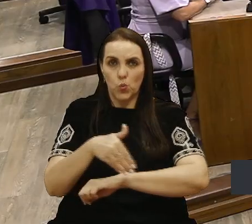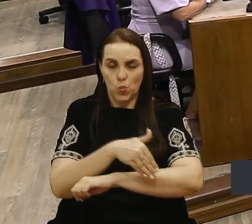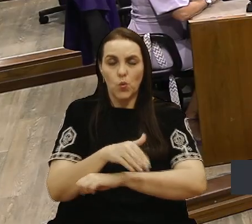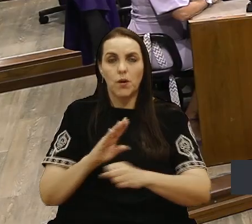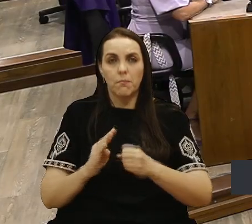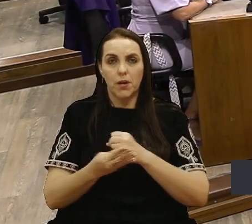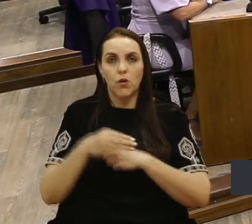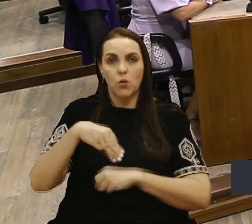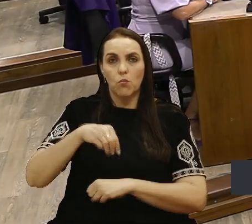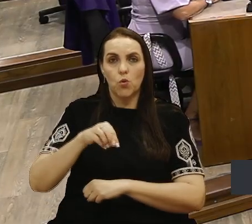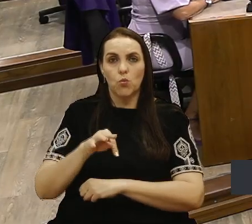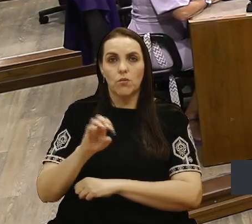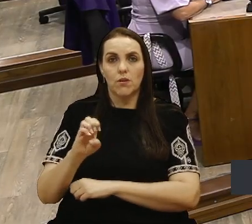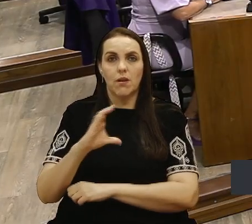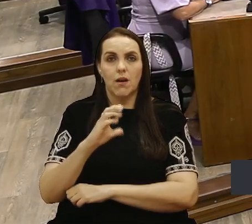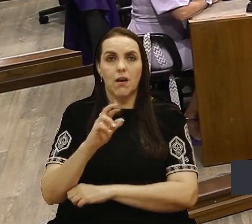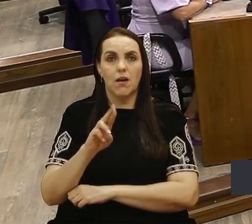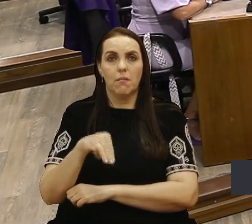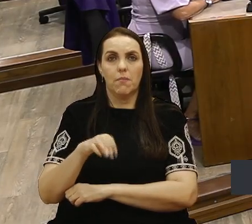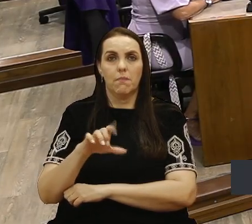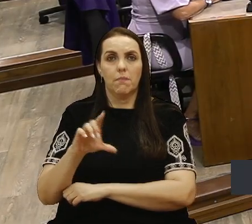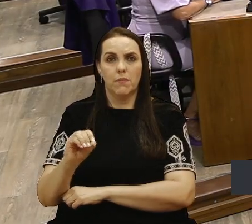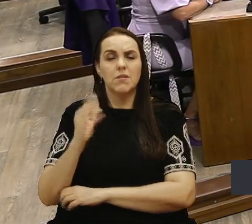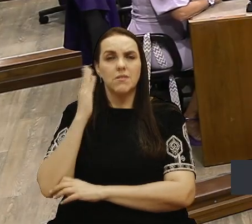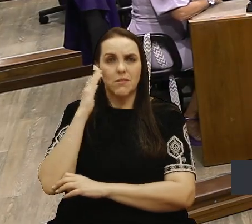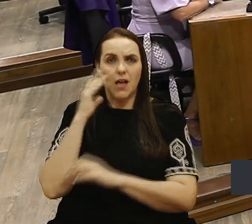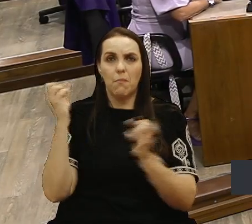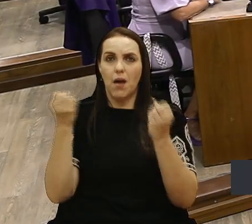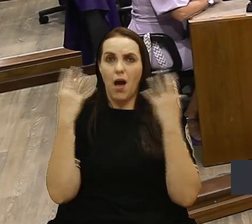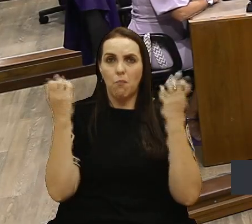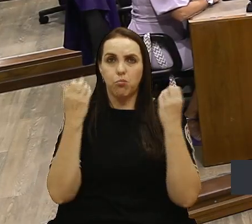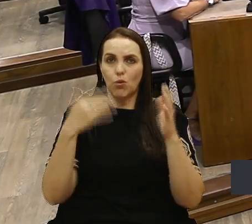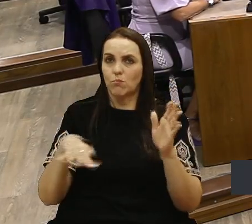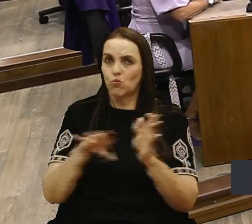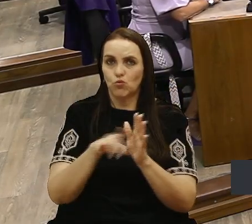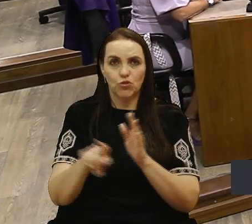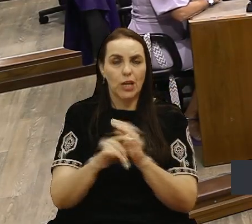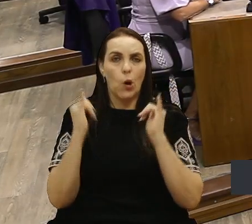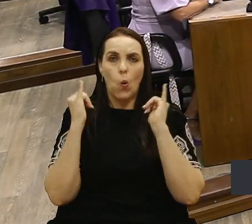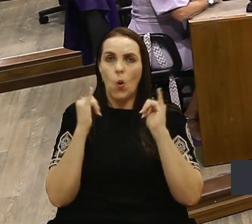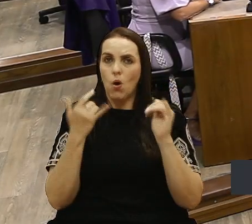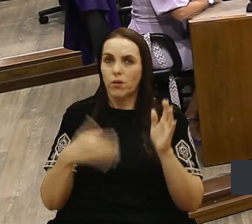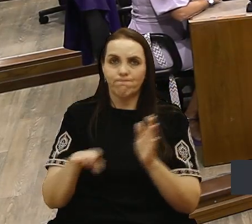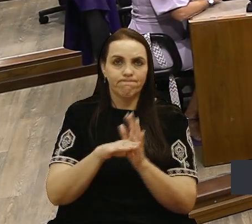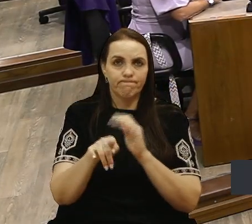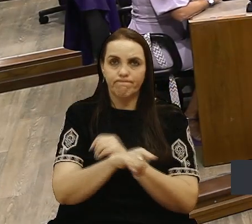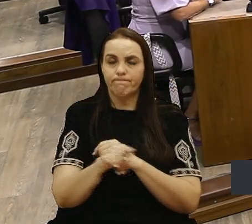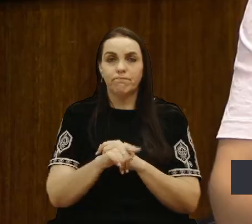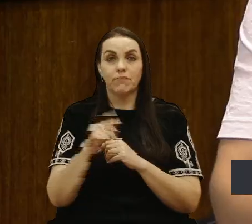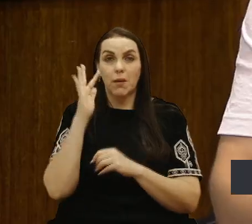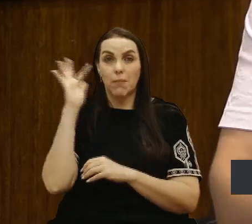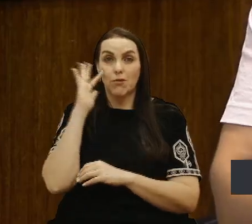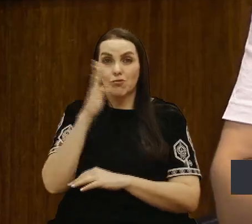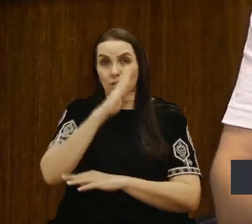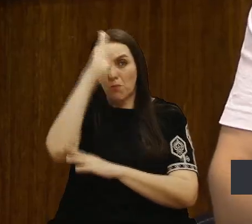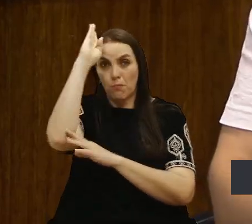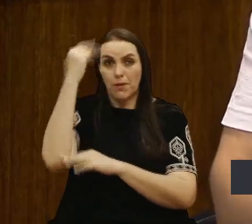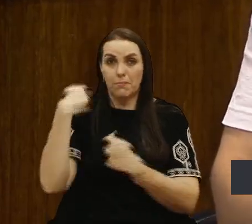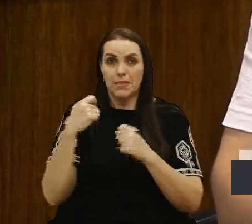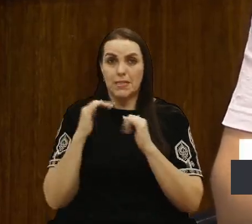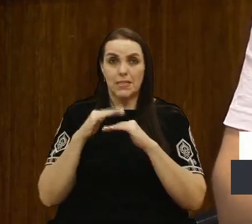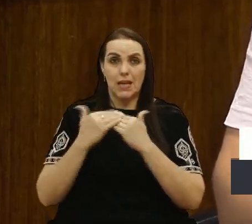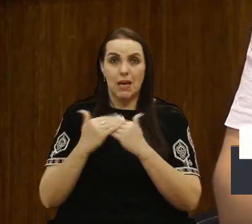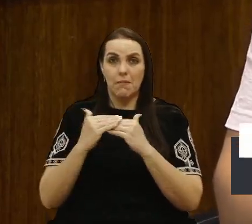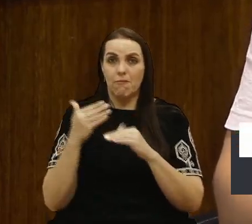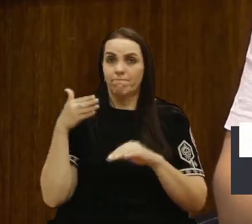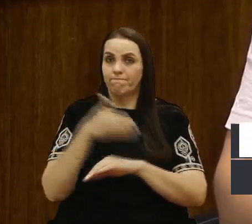que tem lugares lá que não vai nem ambulância, não vai nem a dificuldade para o ônibus. Imagina o caminhão dos bombeiros se precisar. E ontem, mais uma vez,